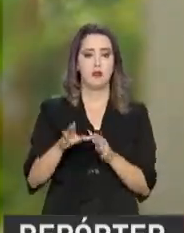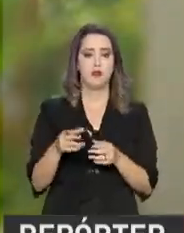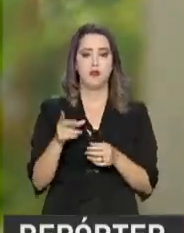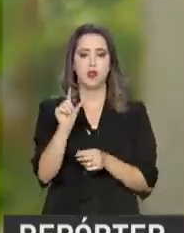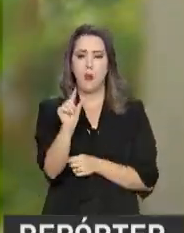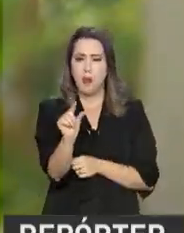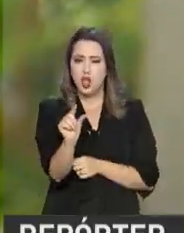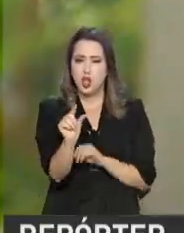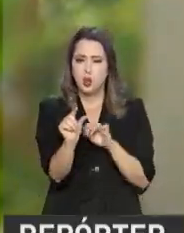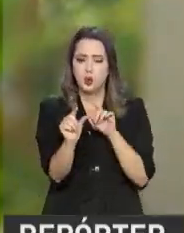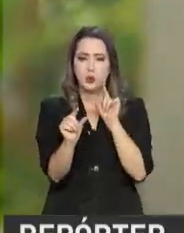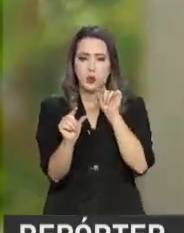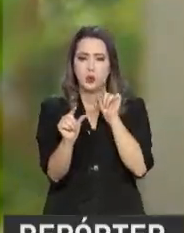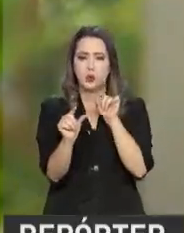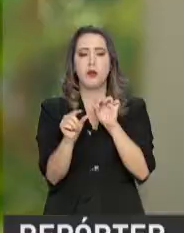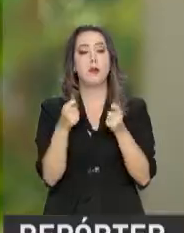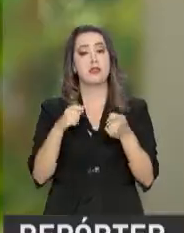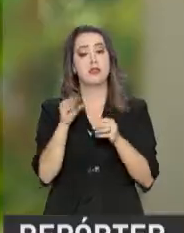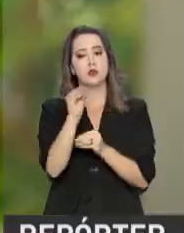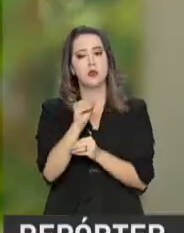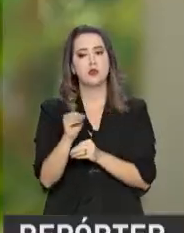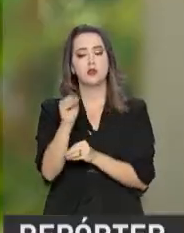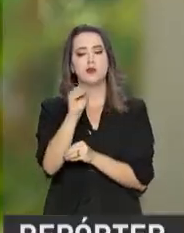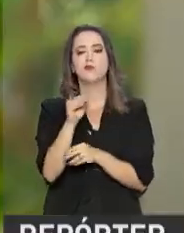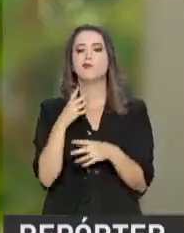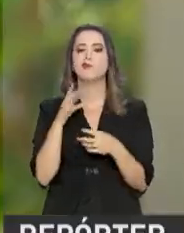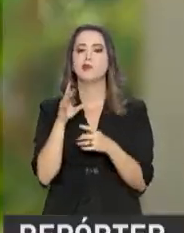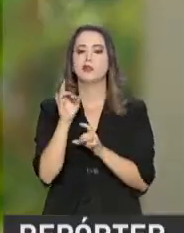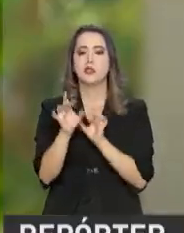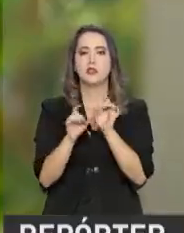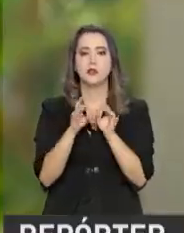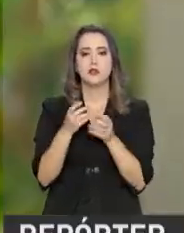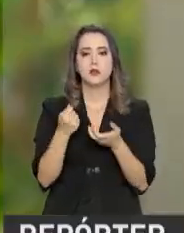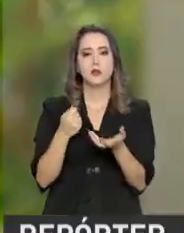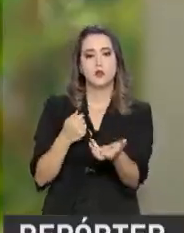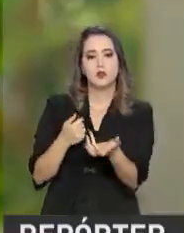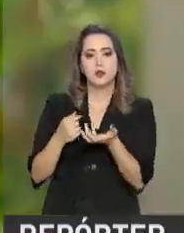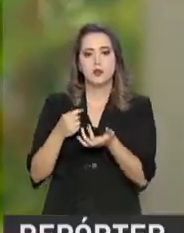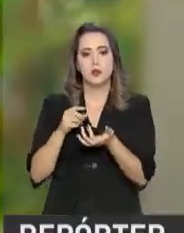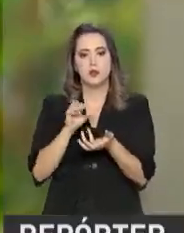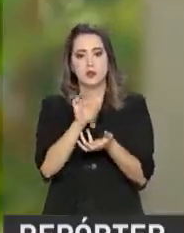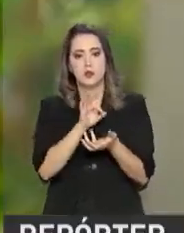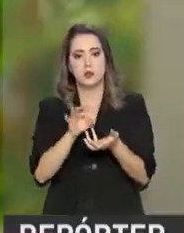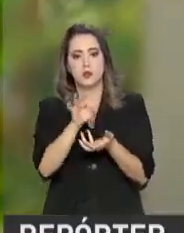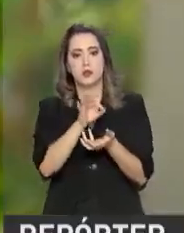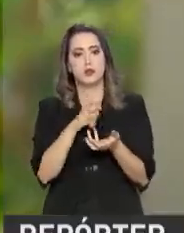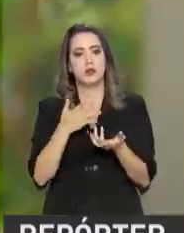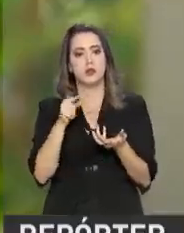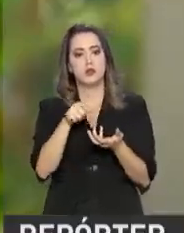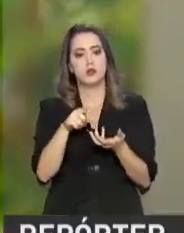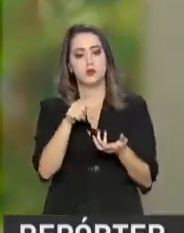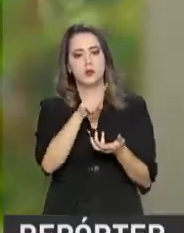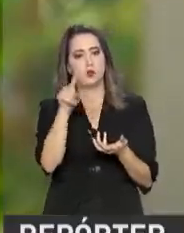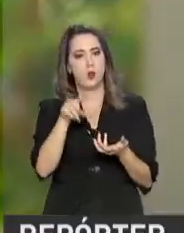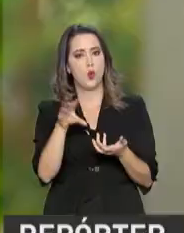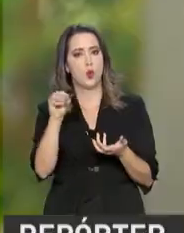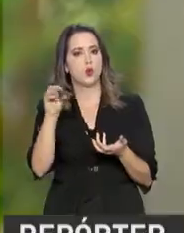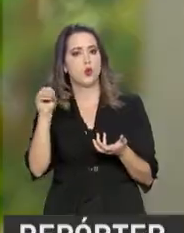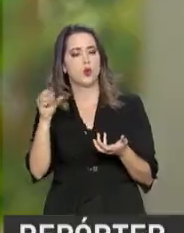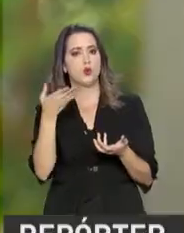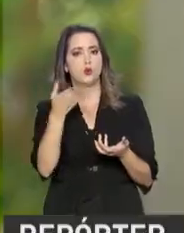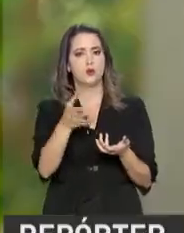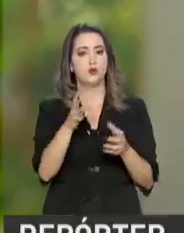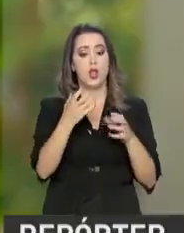que tem que ser cuidado sem cuidados especiais são cuidados na é manualmente pelos técnicos no zoológico e